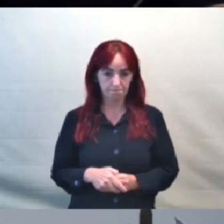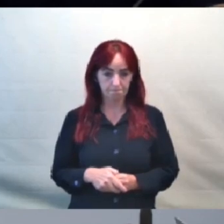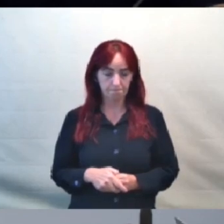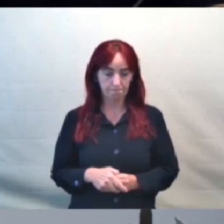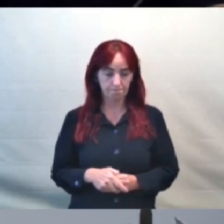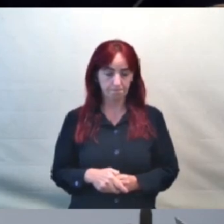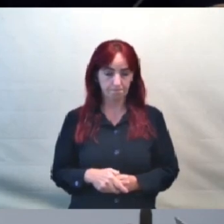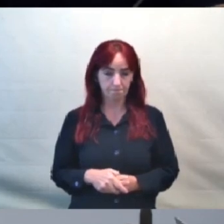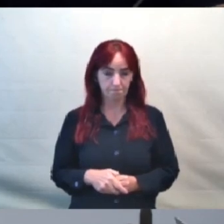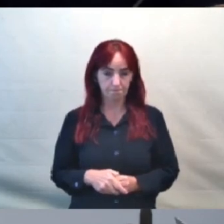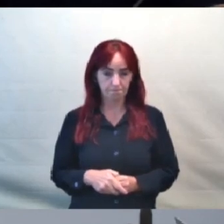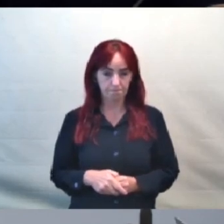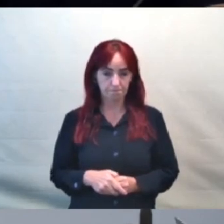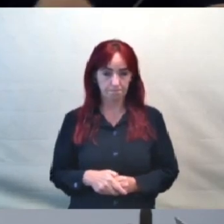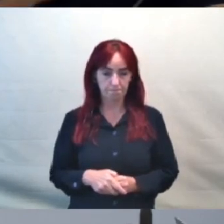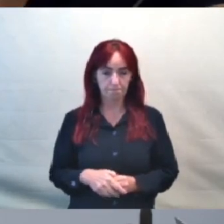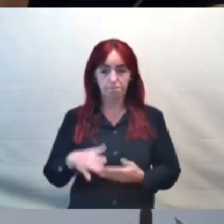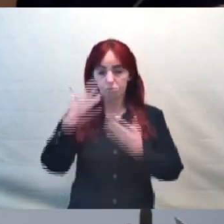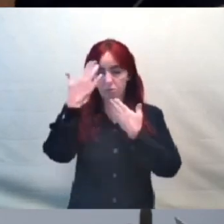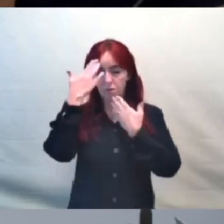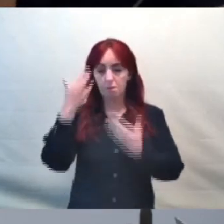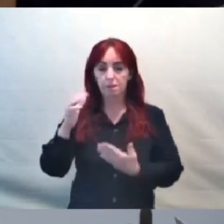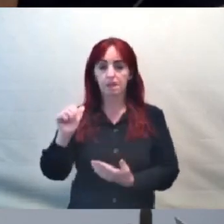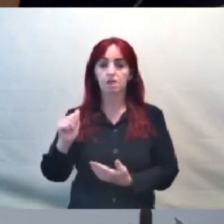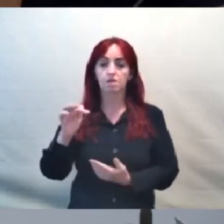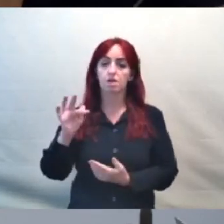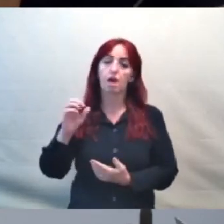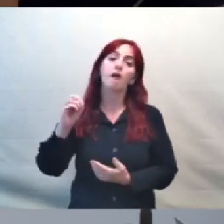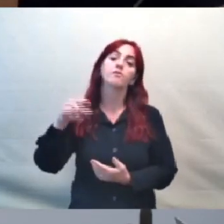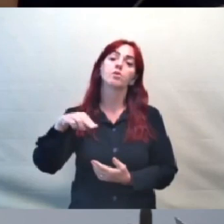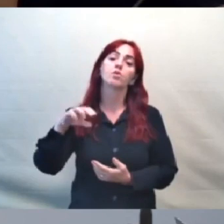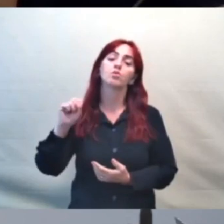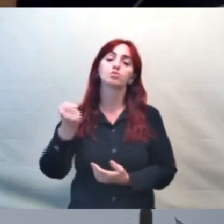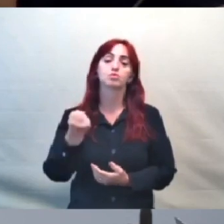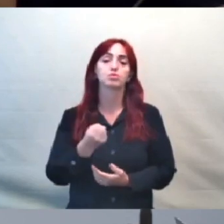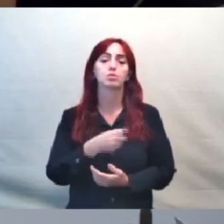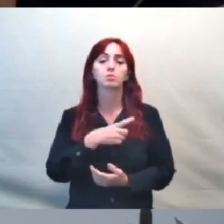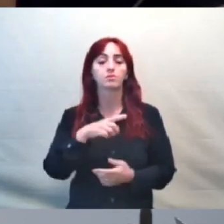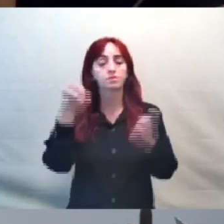Afonso, obrigado, né, pela sua explicação.